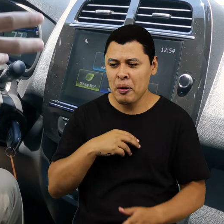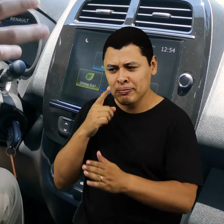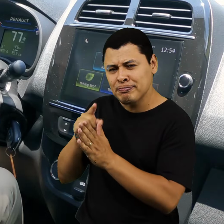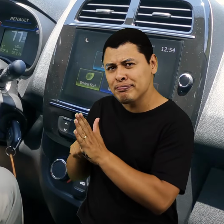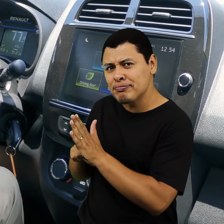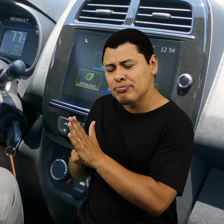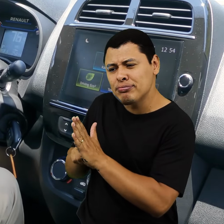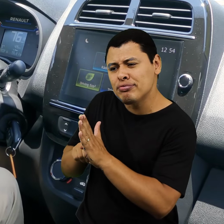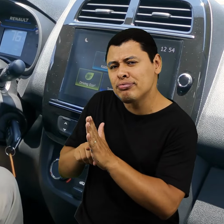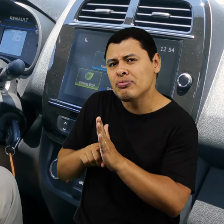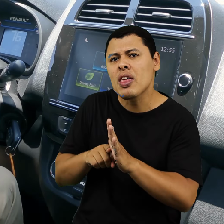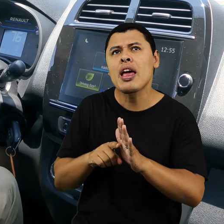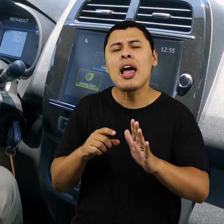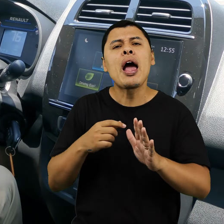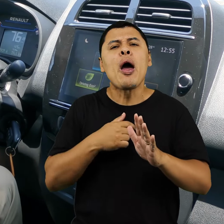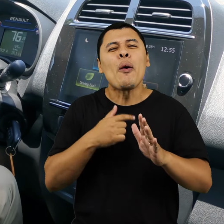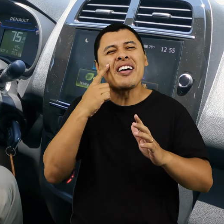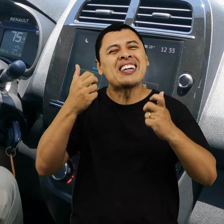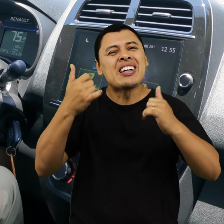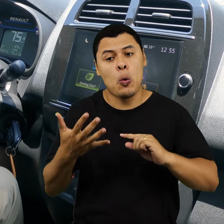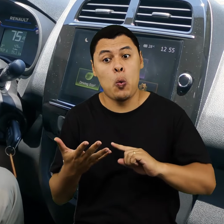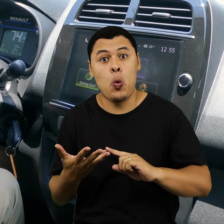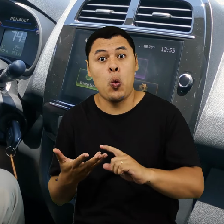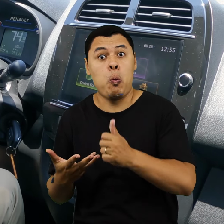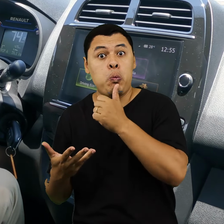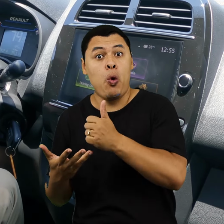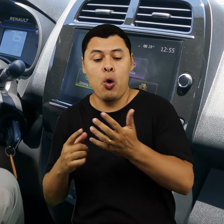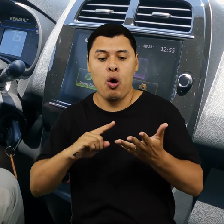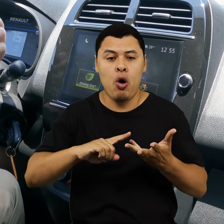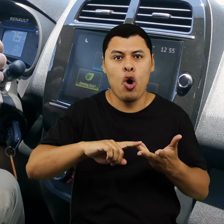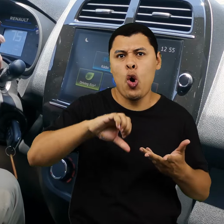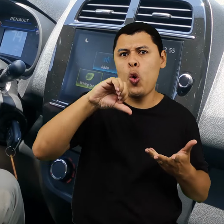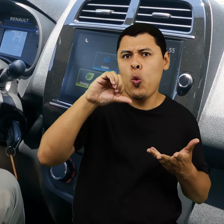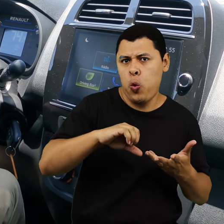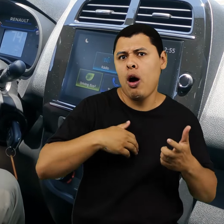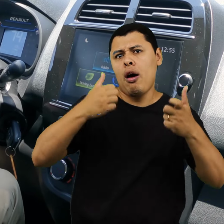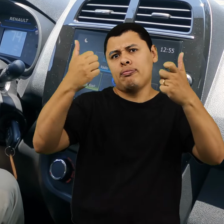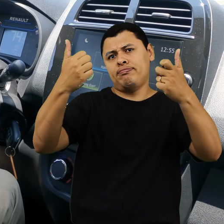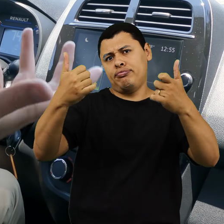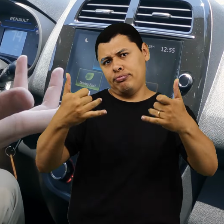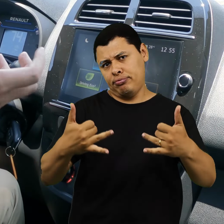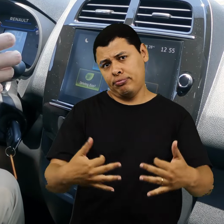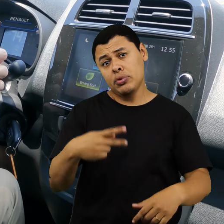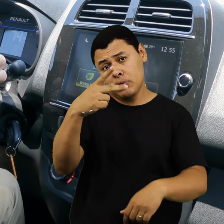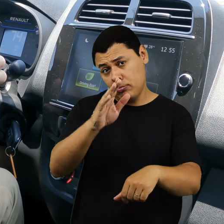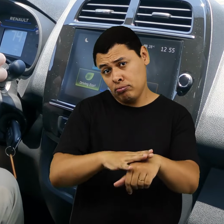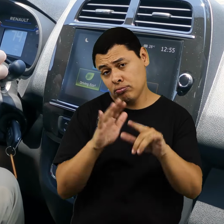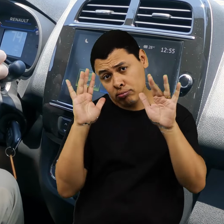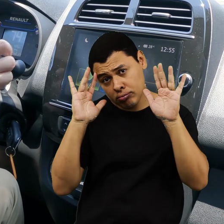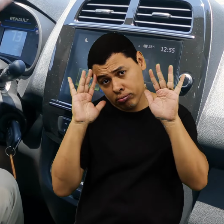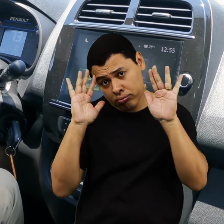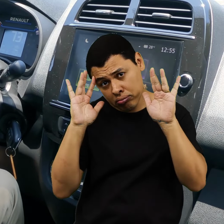pouco diferente, né? Eu elenquei tudo que talvez te incomodasse ou talvez te preocupasse para você ir construindo essa resposta para